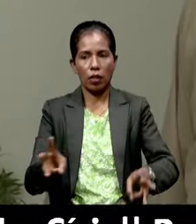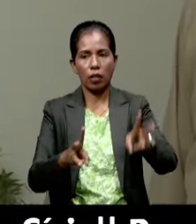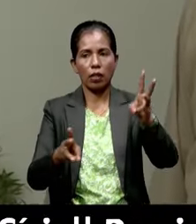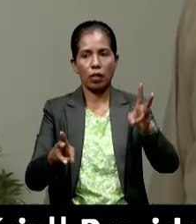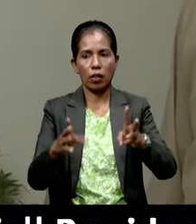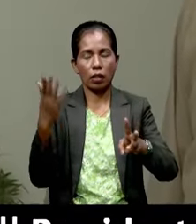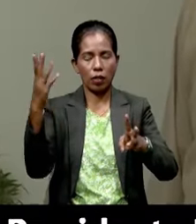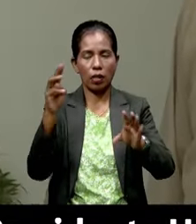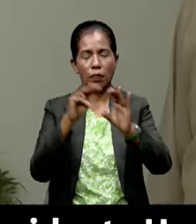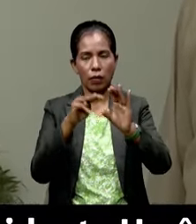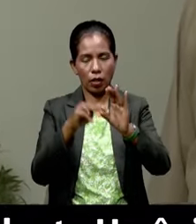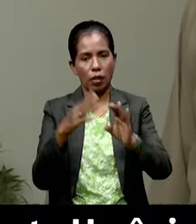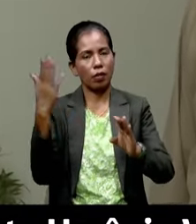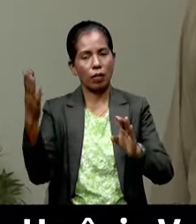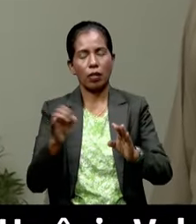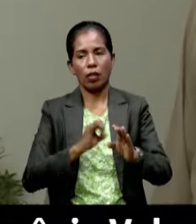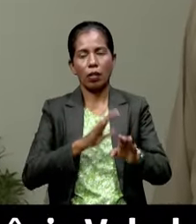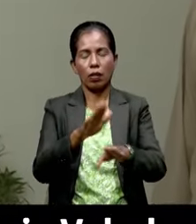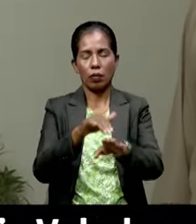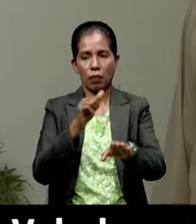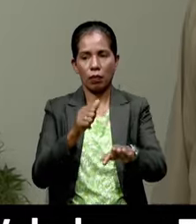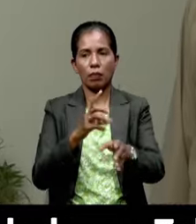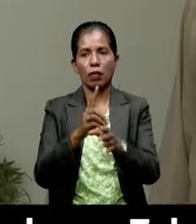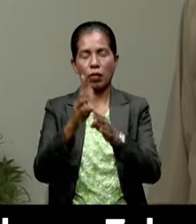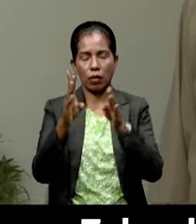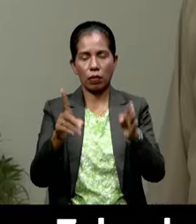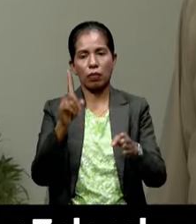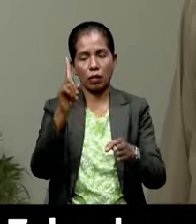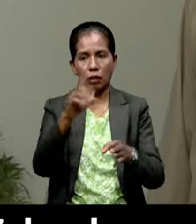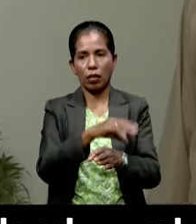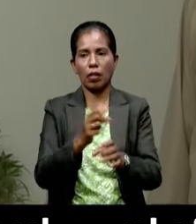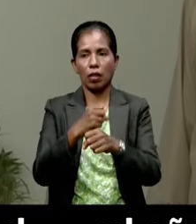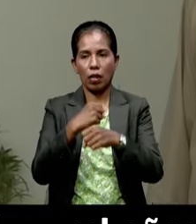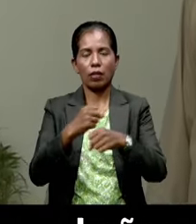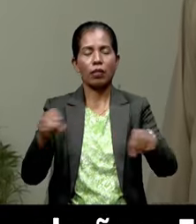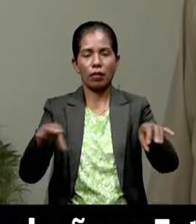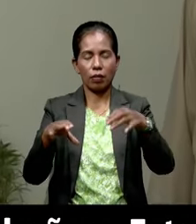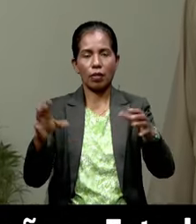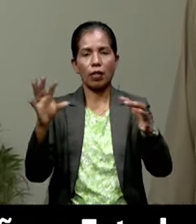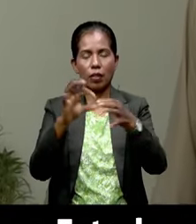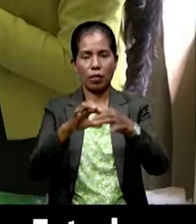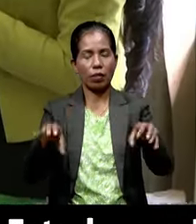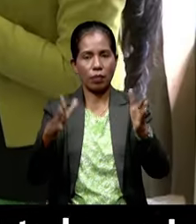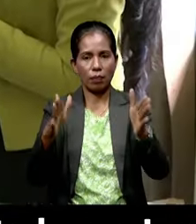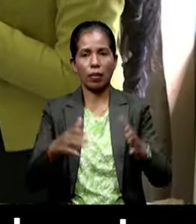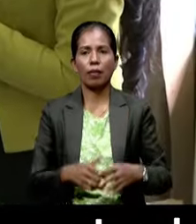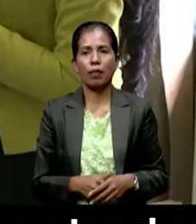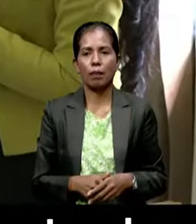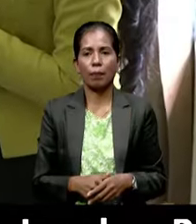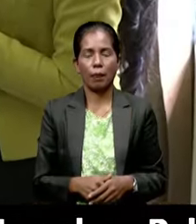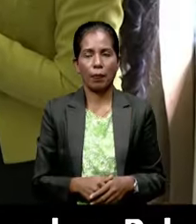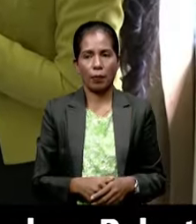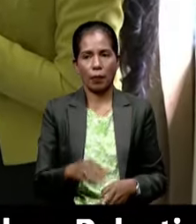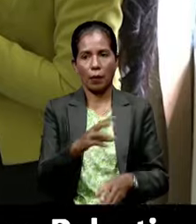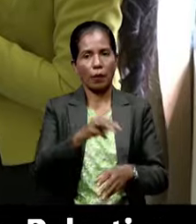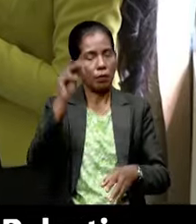funcionário sira e mercado laran hau si bolo atenção ba diretor e tanabe maka halo ni serviço liga ho funcionário ida ne a fin halo inspeção